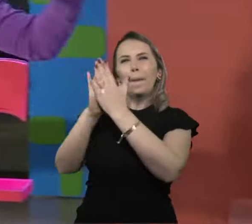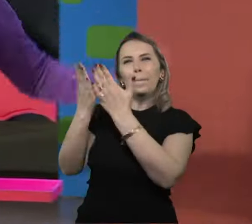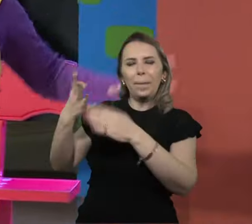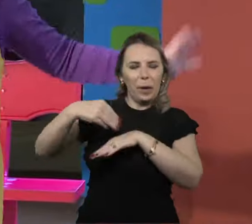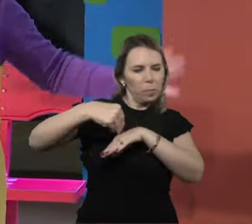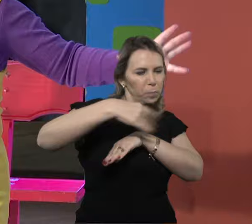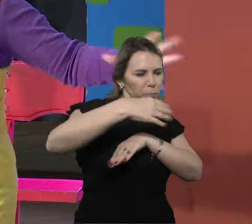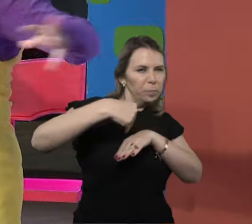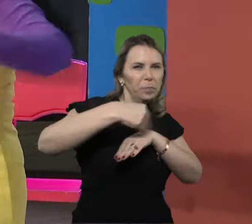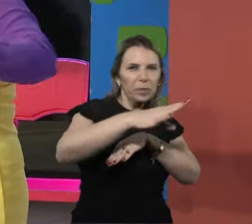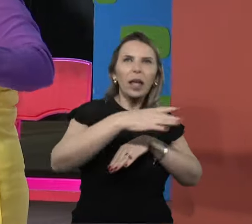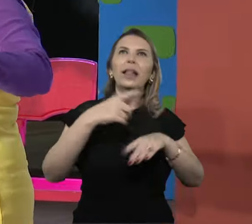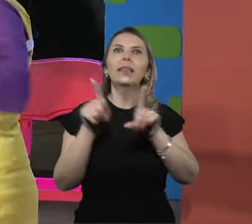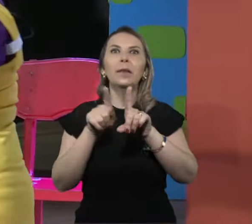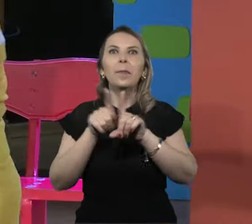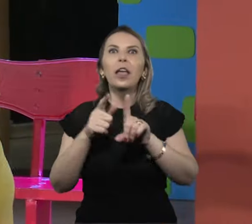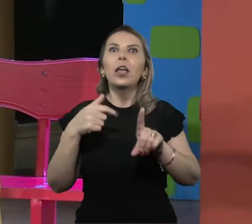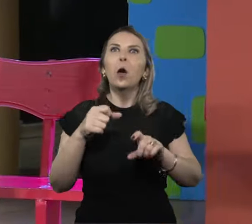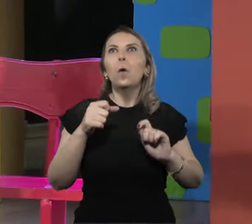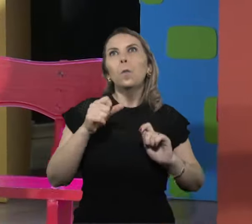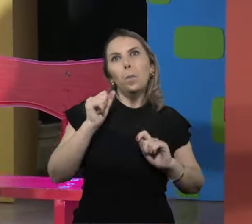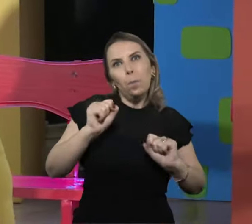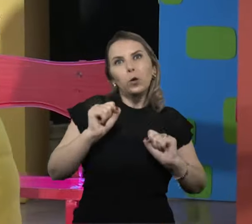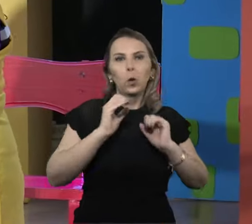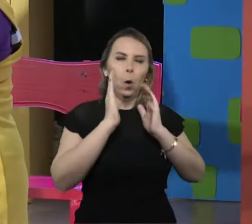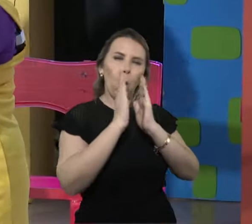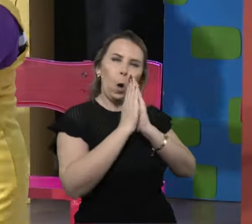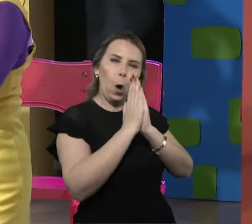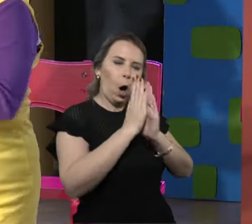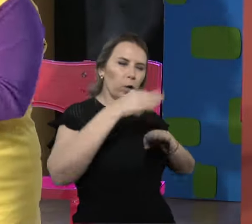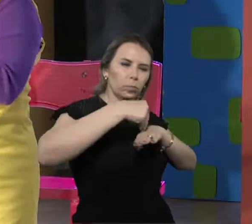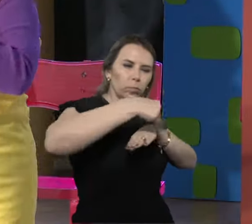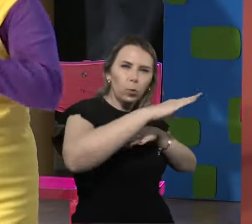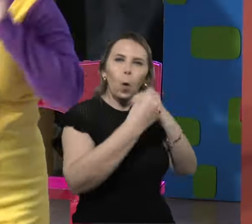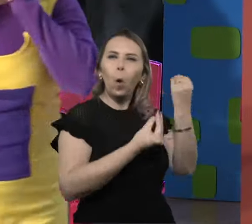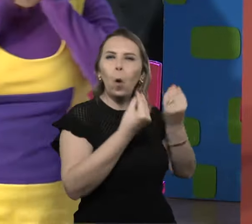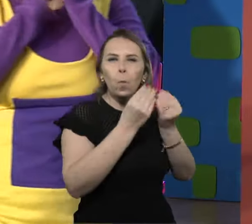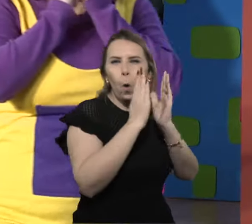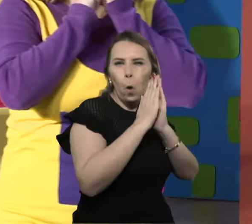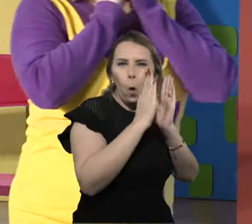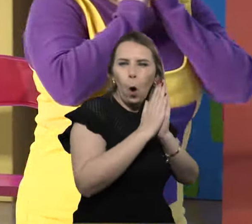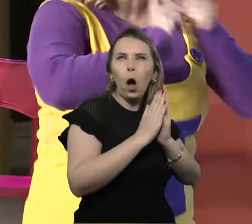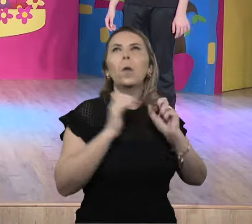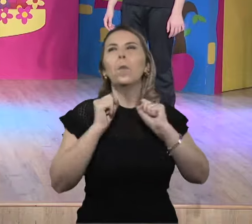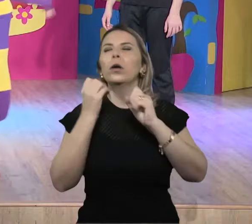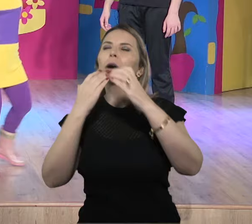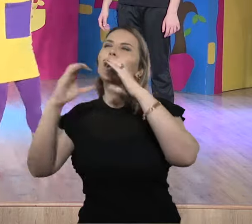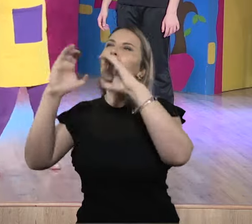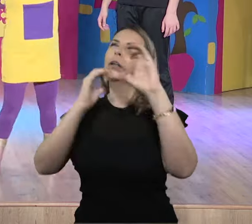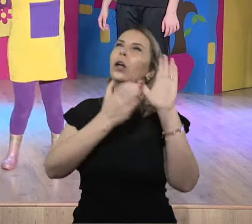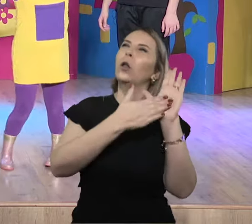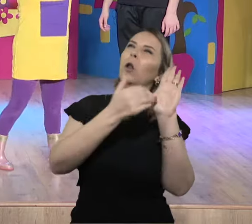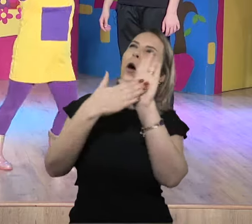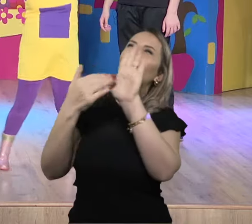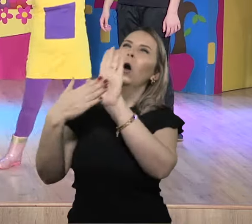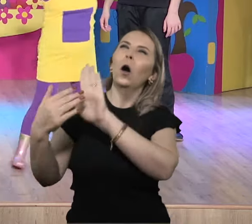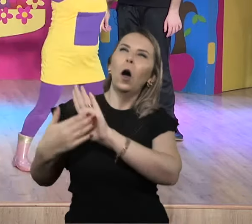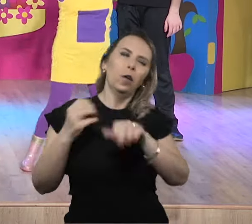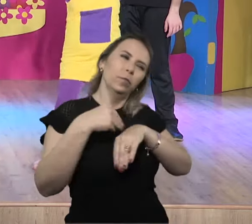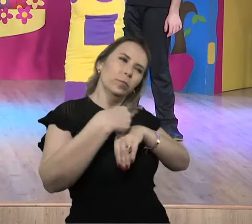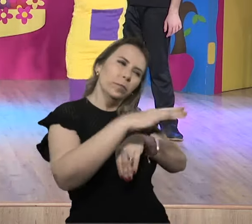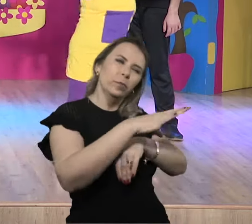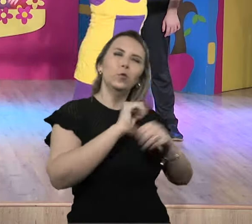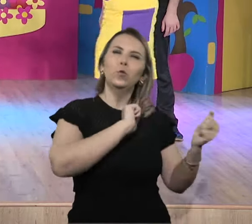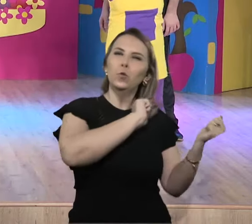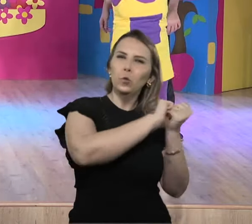as histórias da Bíblia. Eu vou poder orar, ensinar ele a orar. É, eu vou poder também louvar a Deus